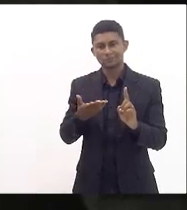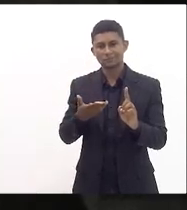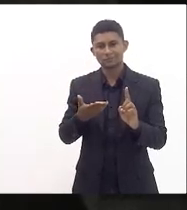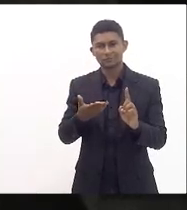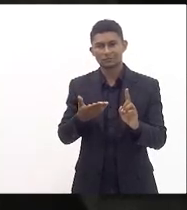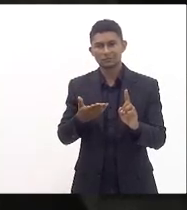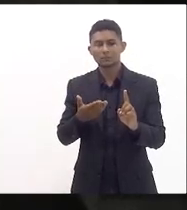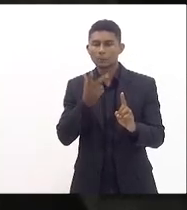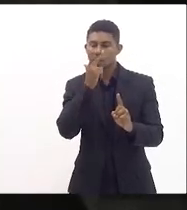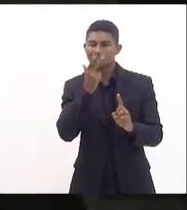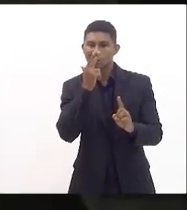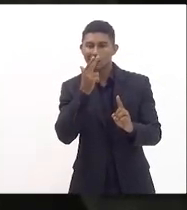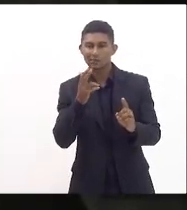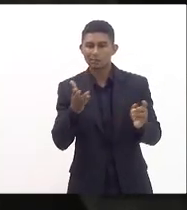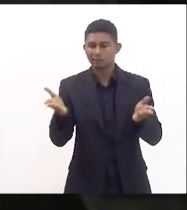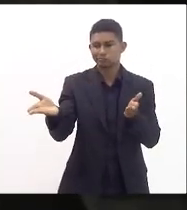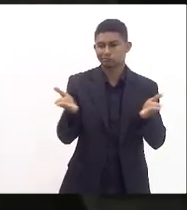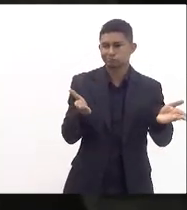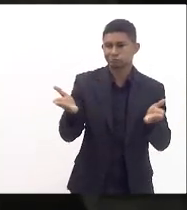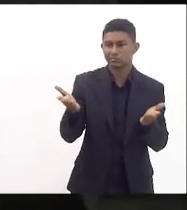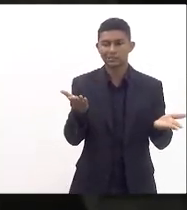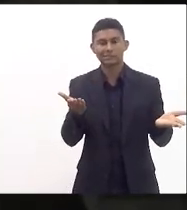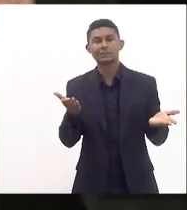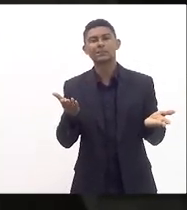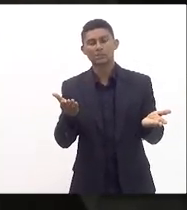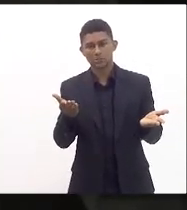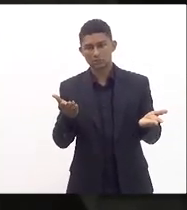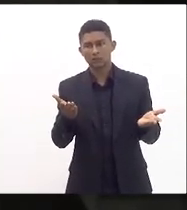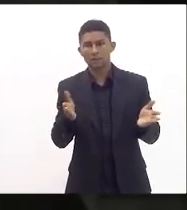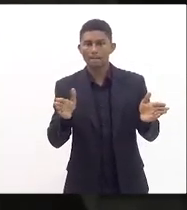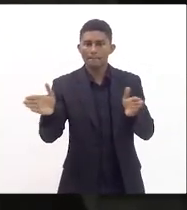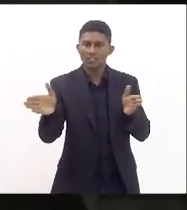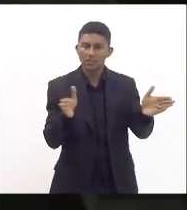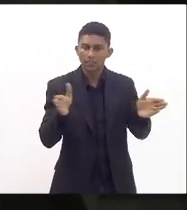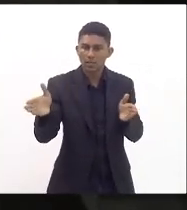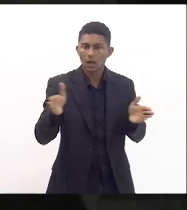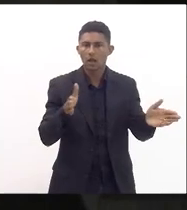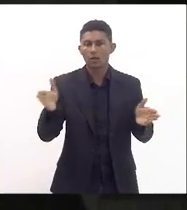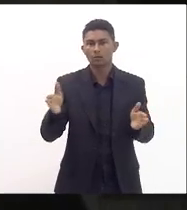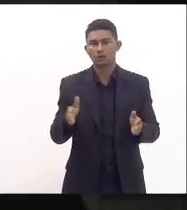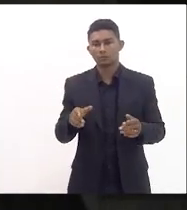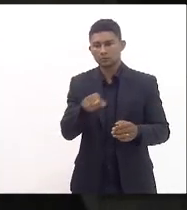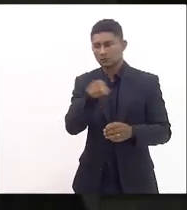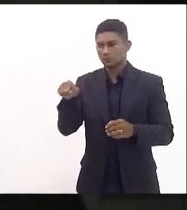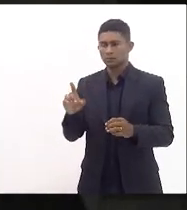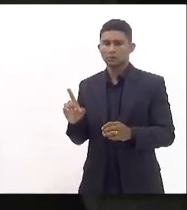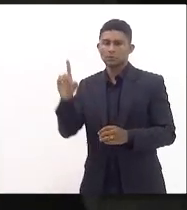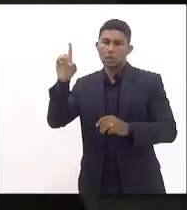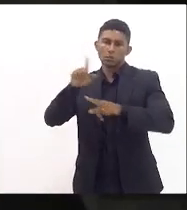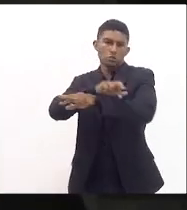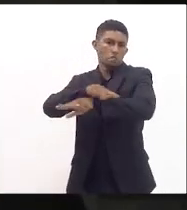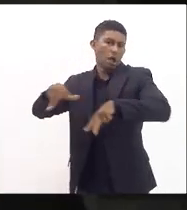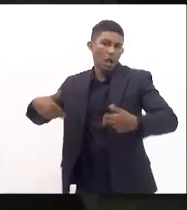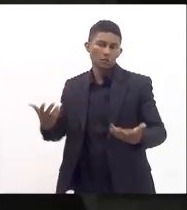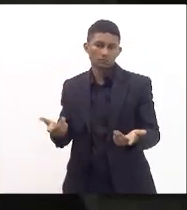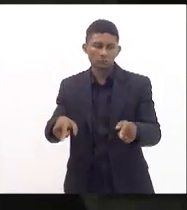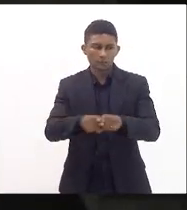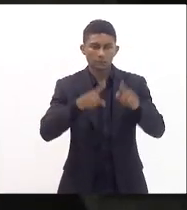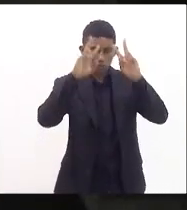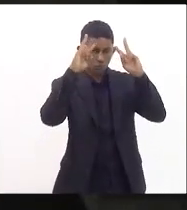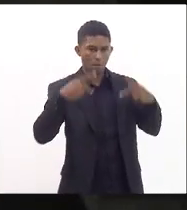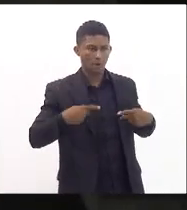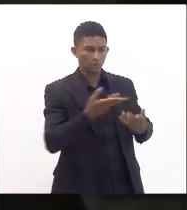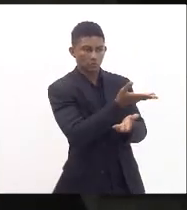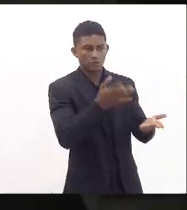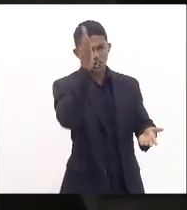de servidor dos orixás, fazendo a mediação entre esses orixás e os seres humanos que professam essa